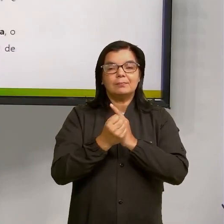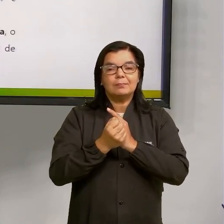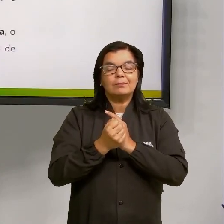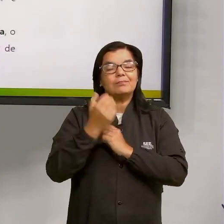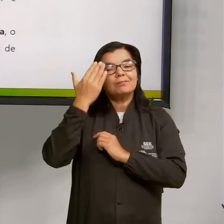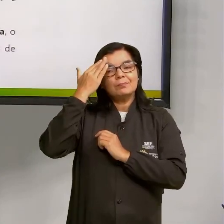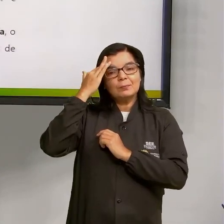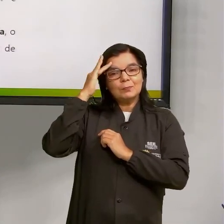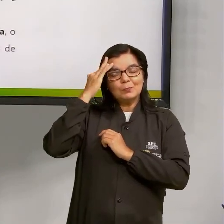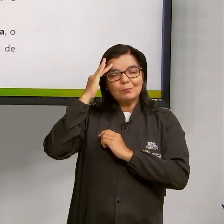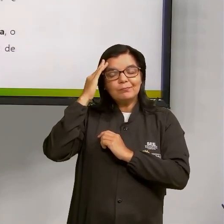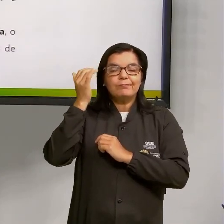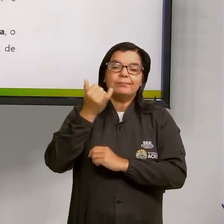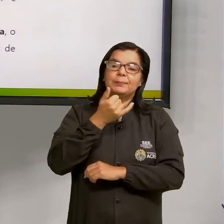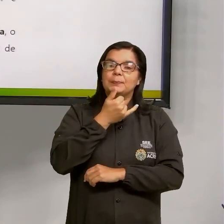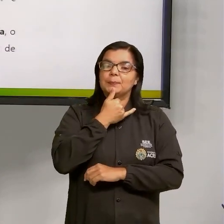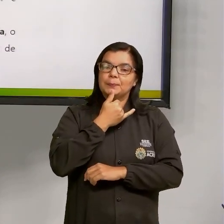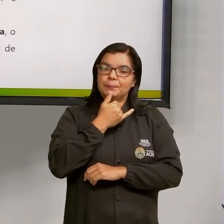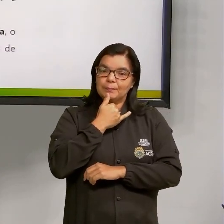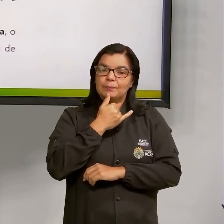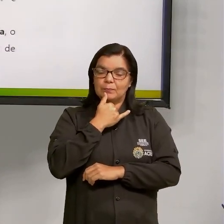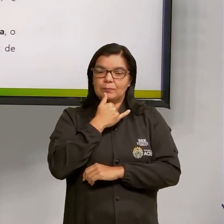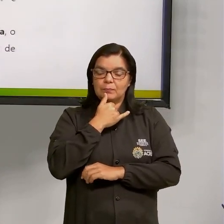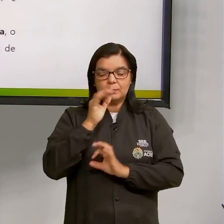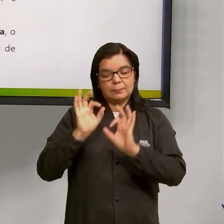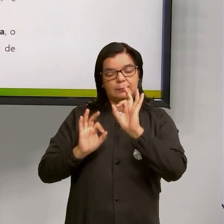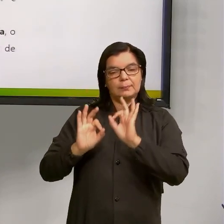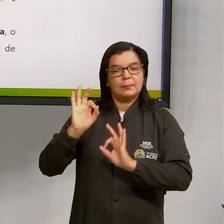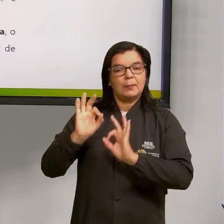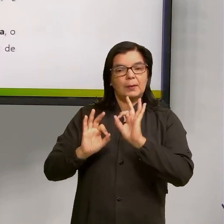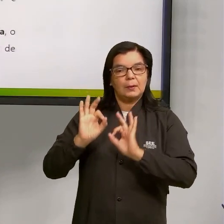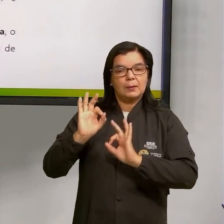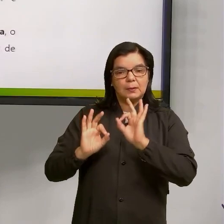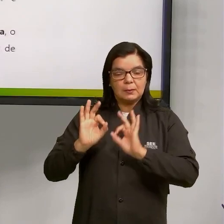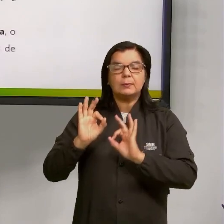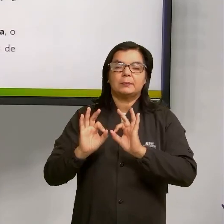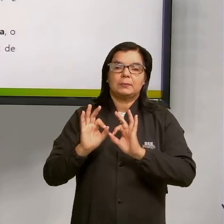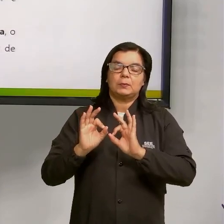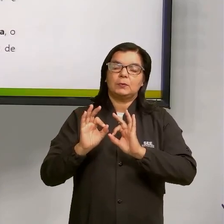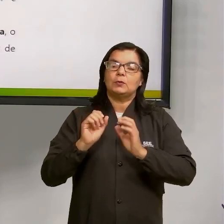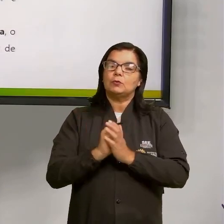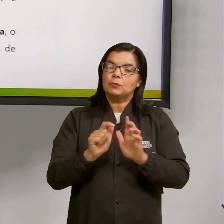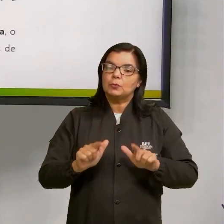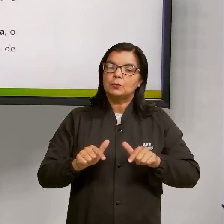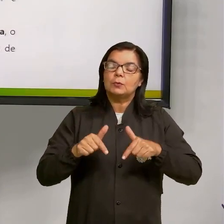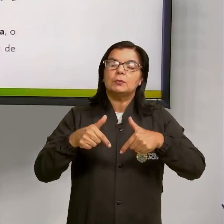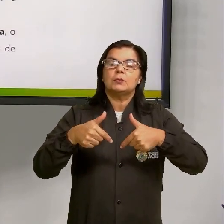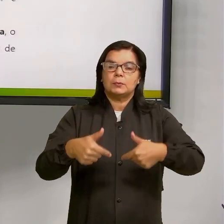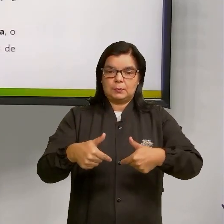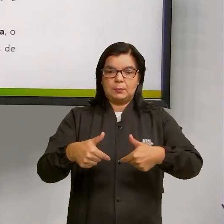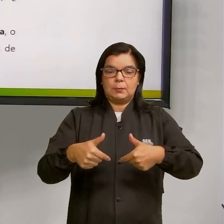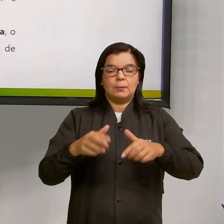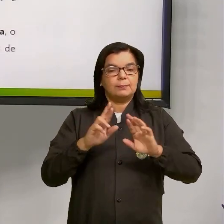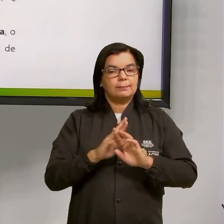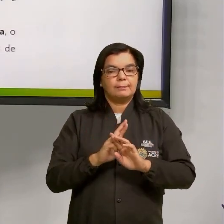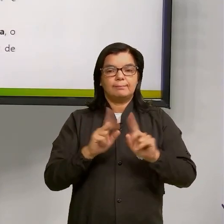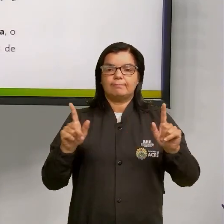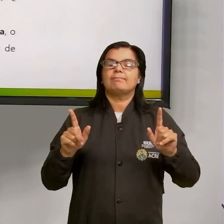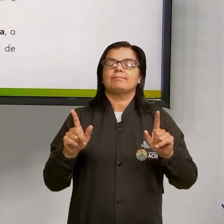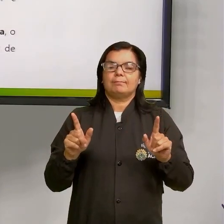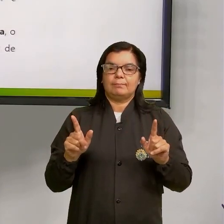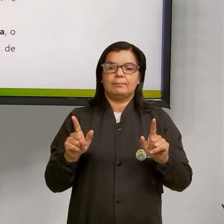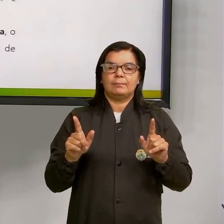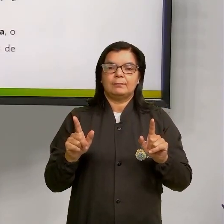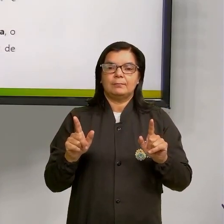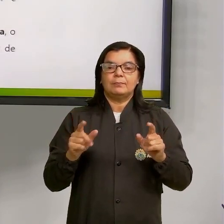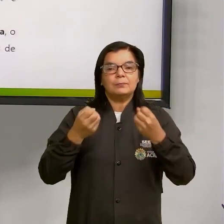interpretando, infelizmente, essas organizações, esses movimentos de uma maneira totalmente equivocada, como